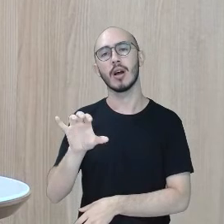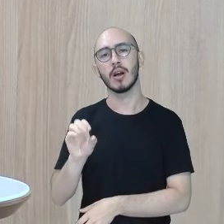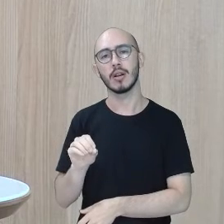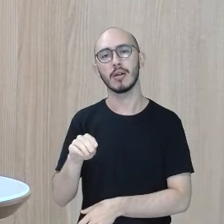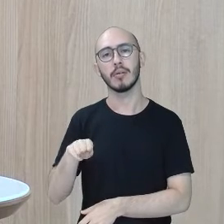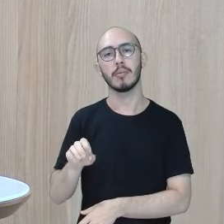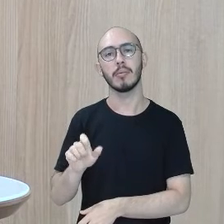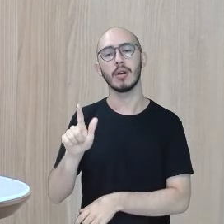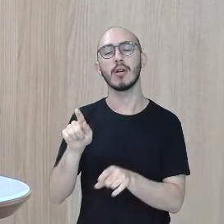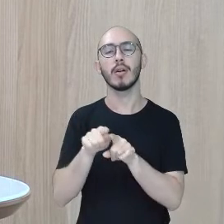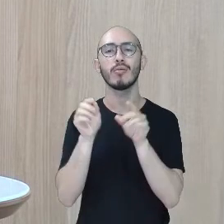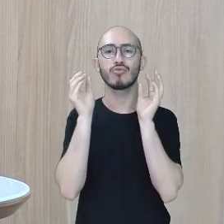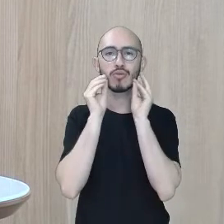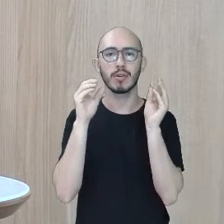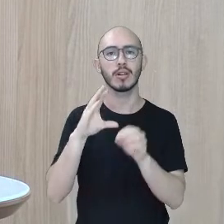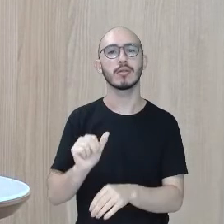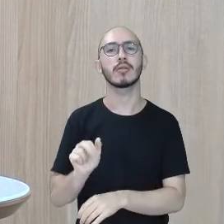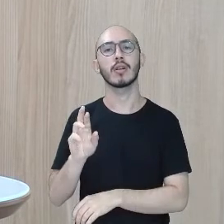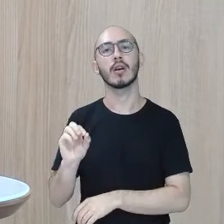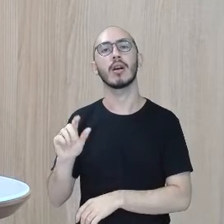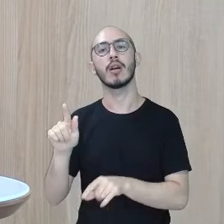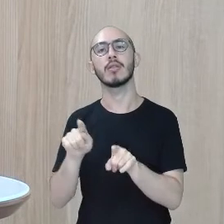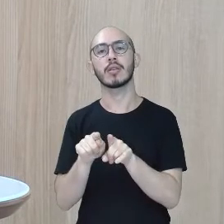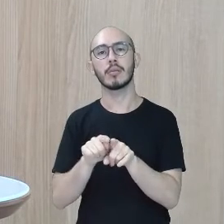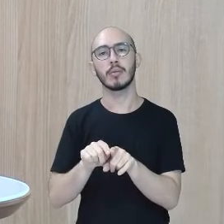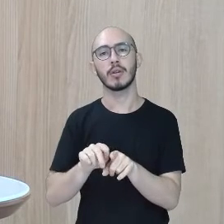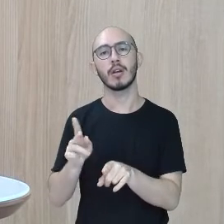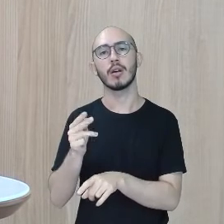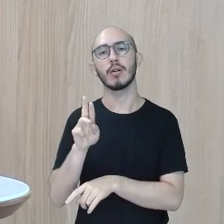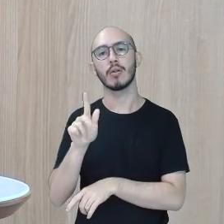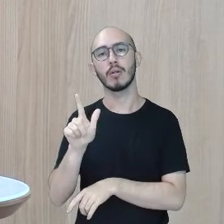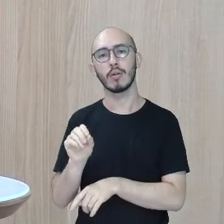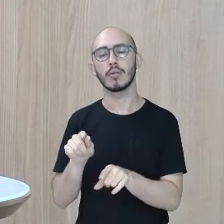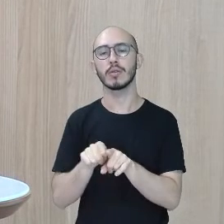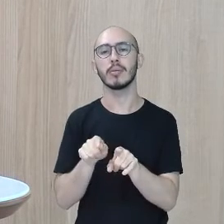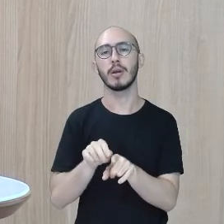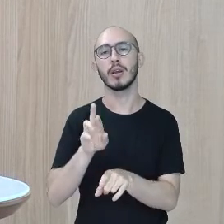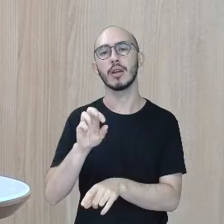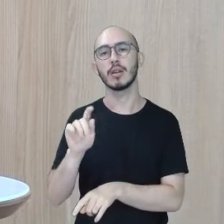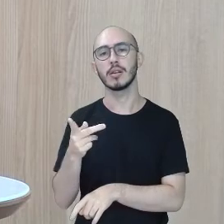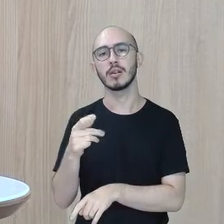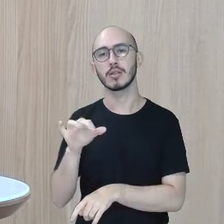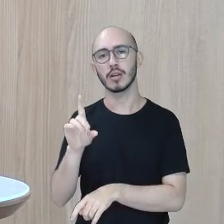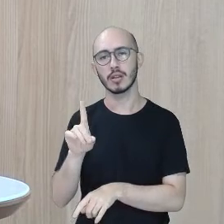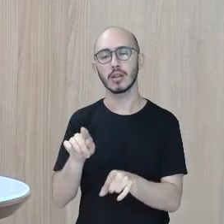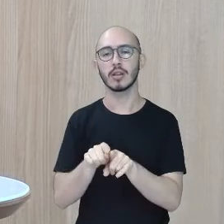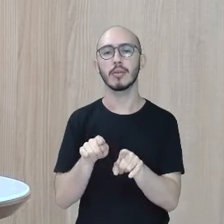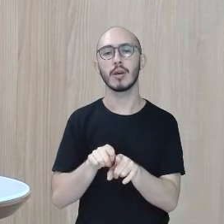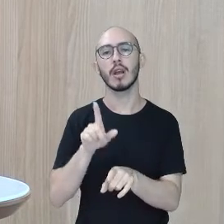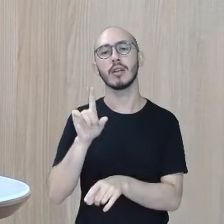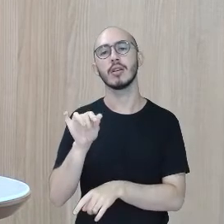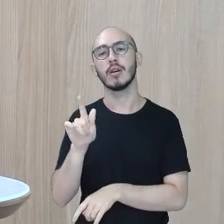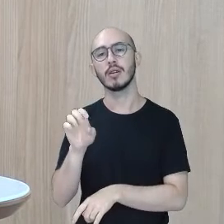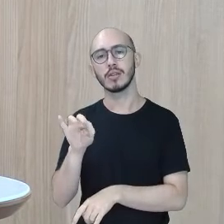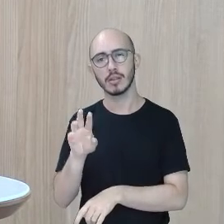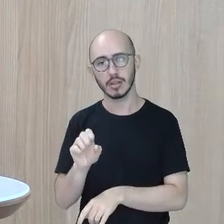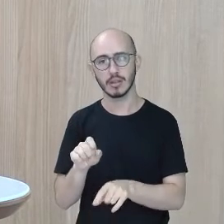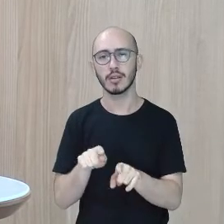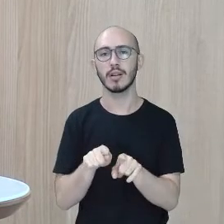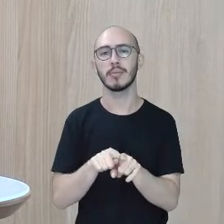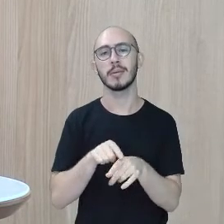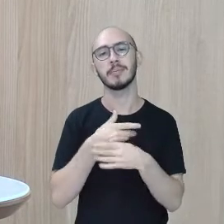para Carol, para o Hugo Gerdau, o Richard, né, o Diogo, o Diógenes,